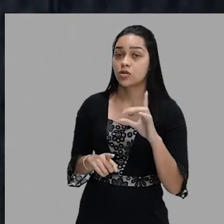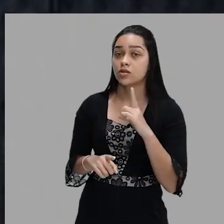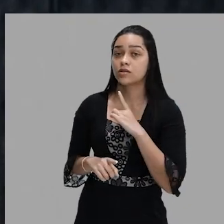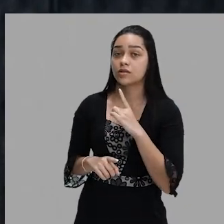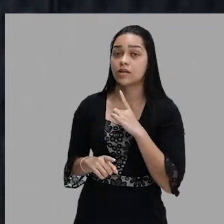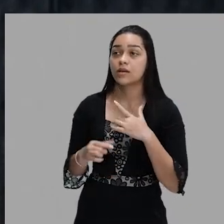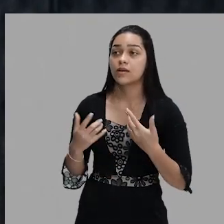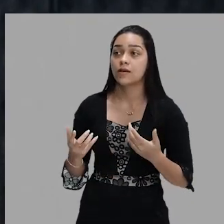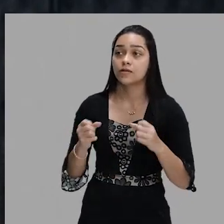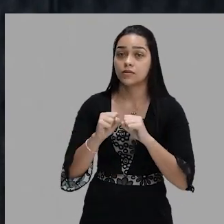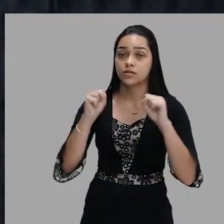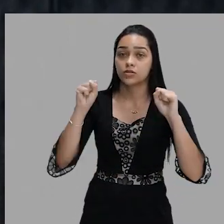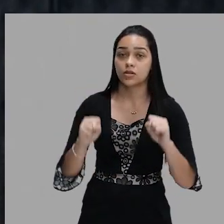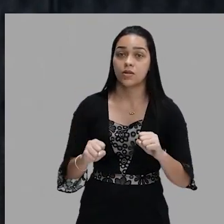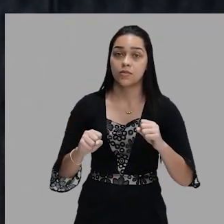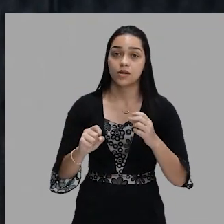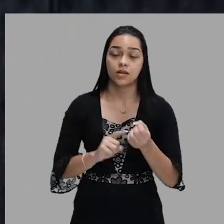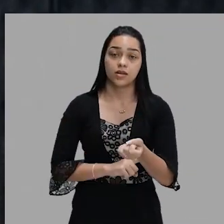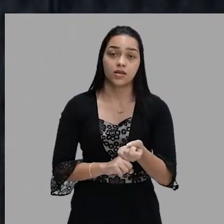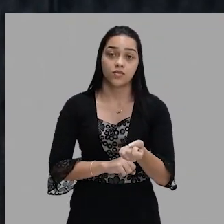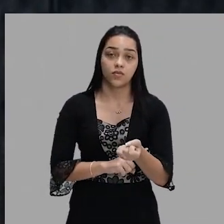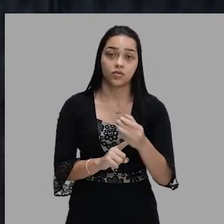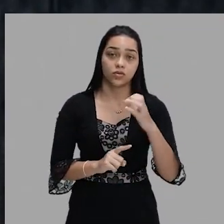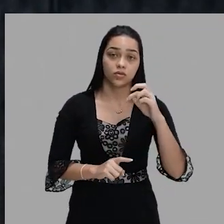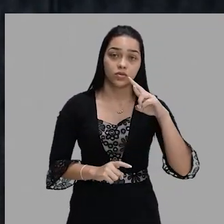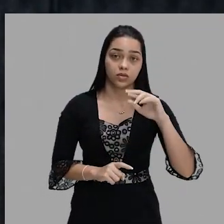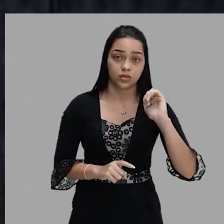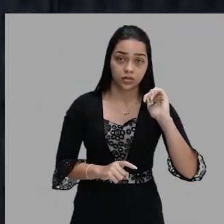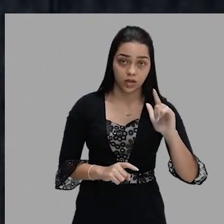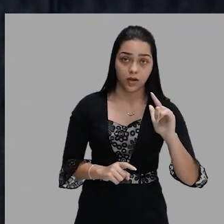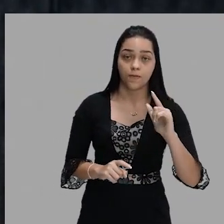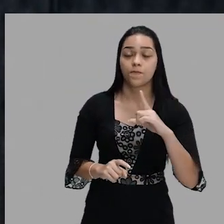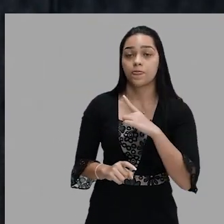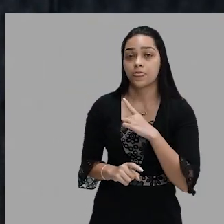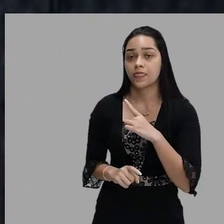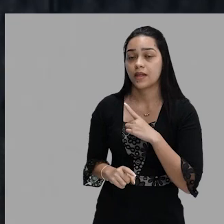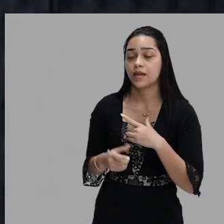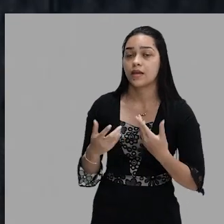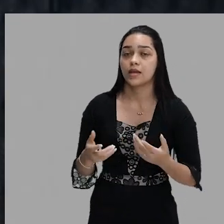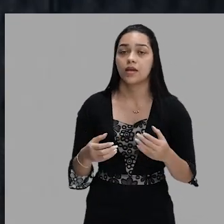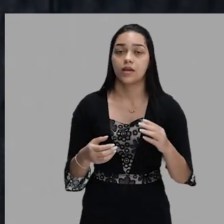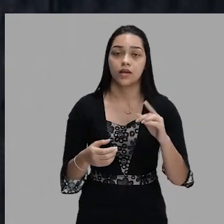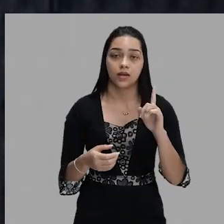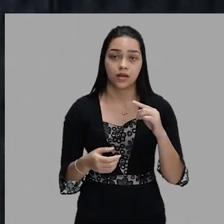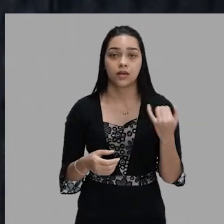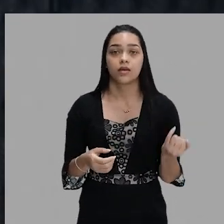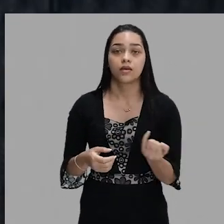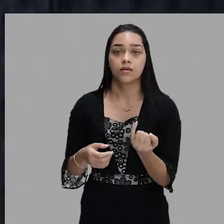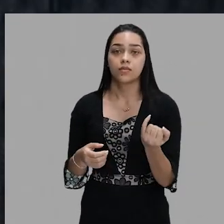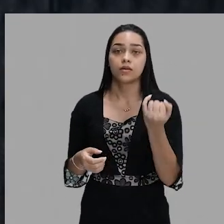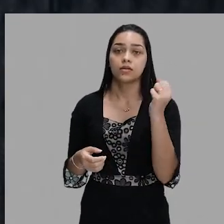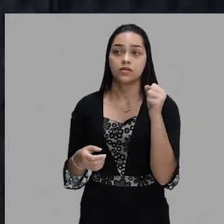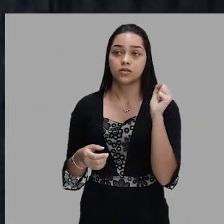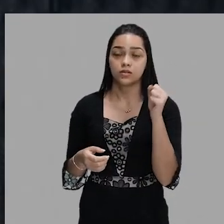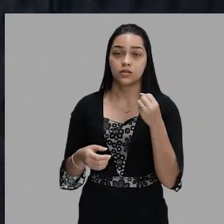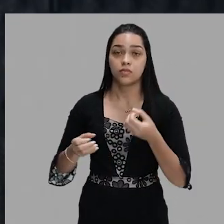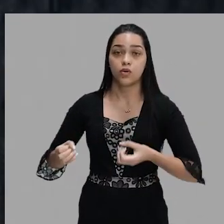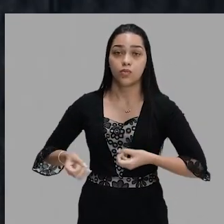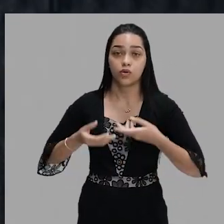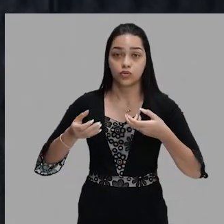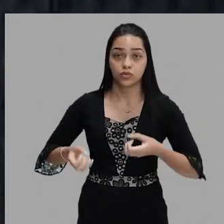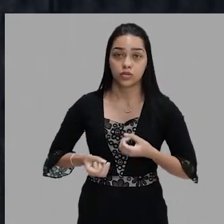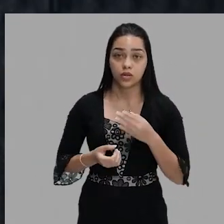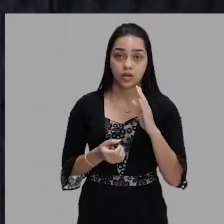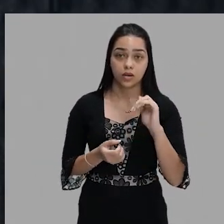existir aqui, ó, no sistema nervoso central. Eles são as células responsáveis por produzir